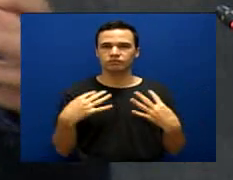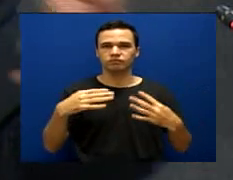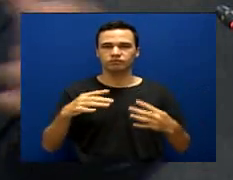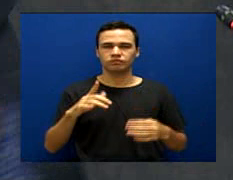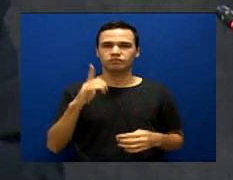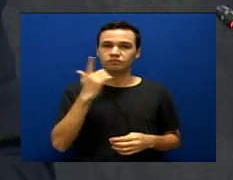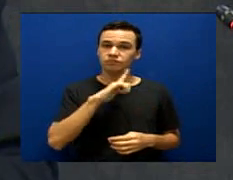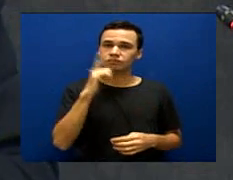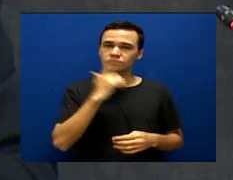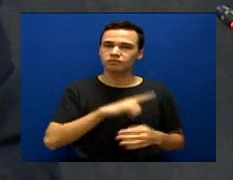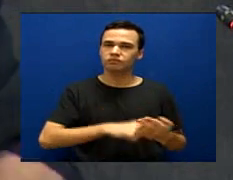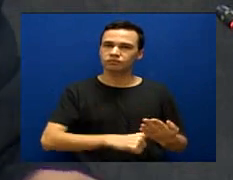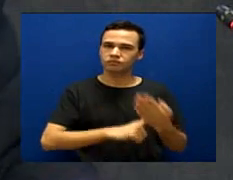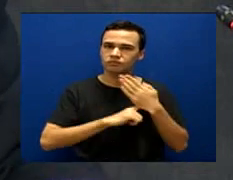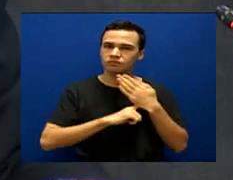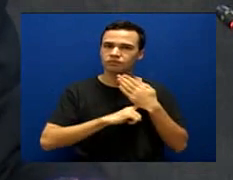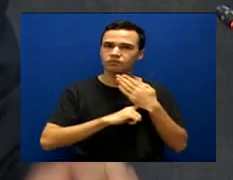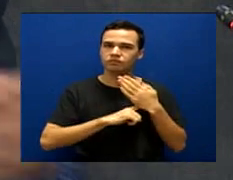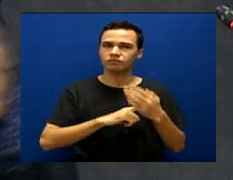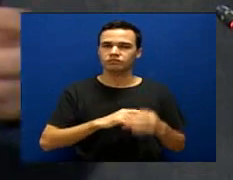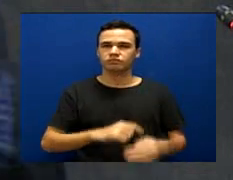falei, dar uma condição